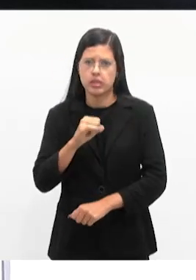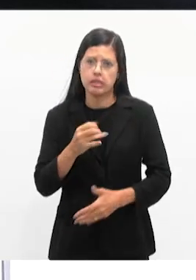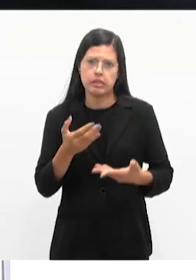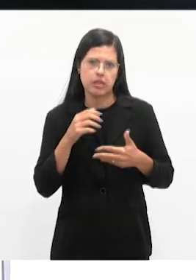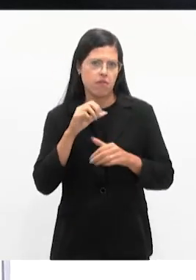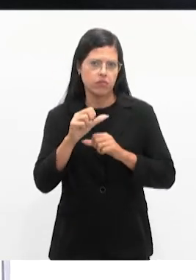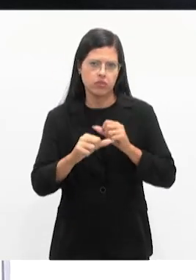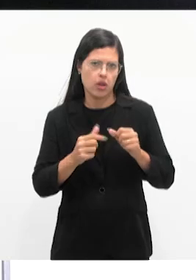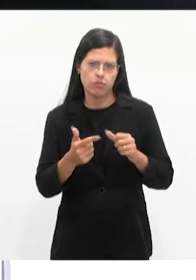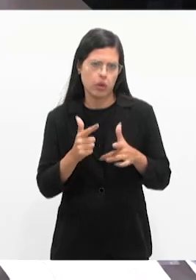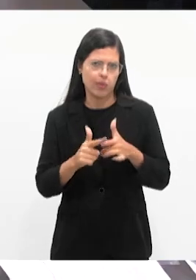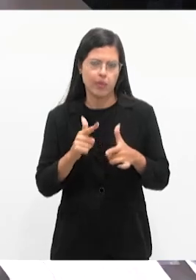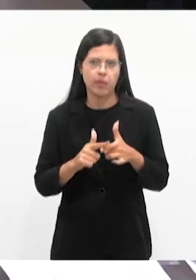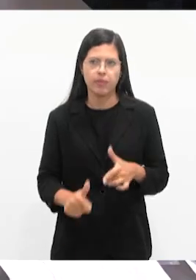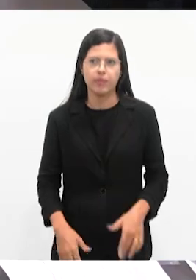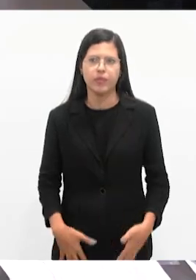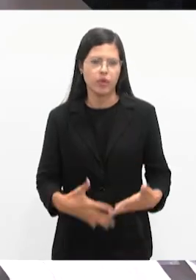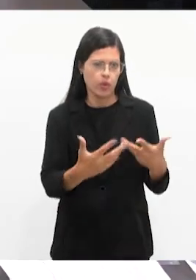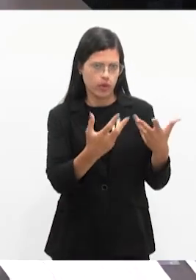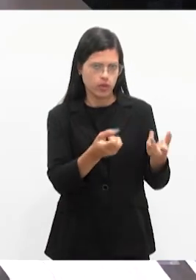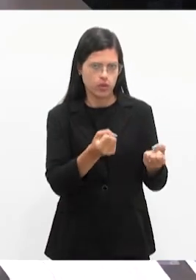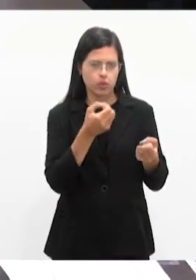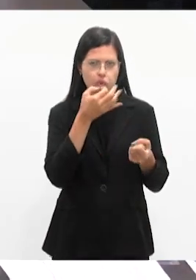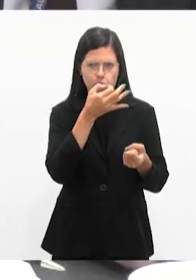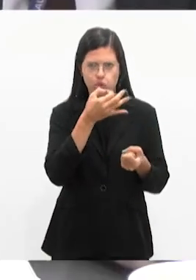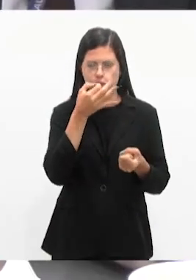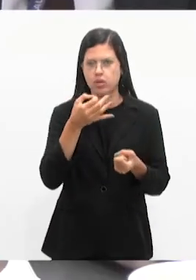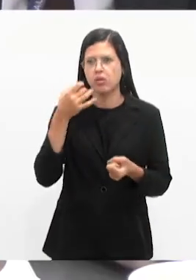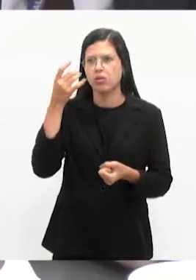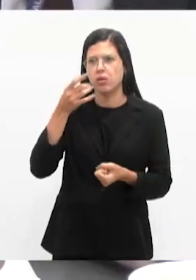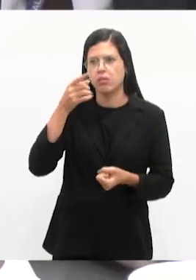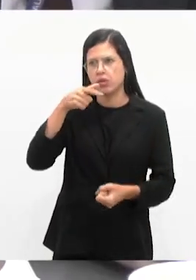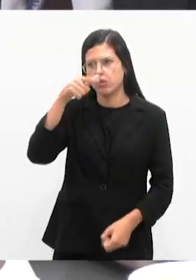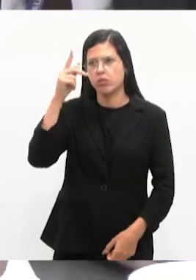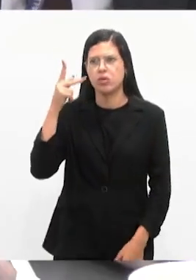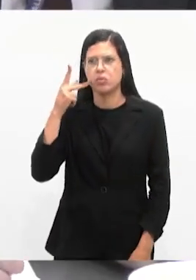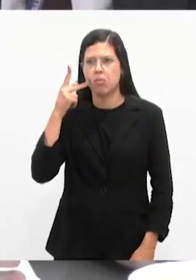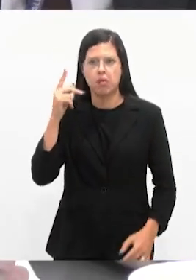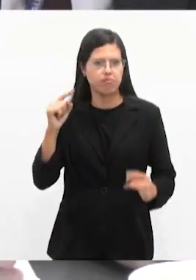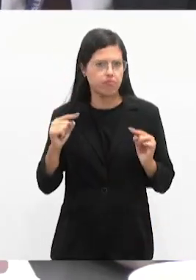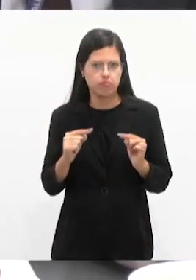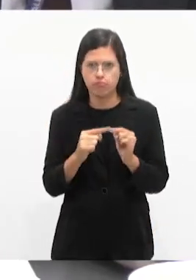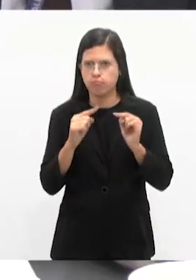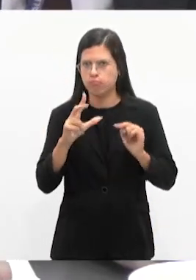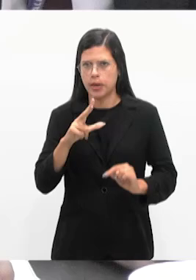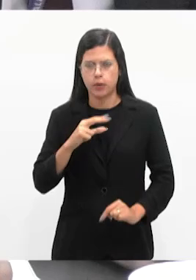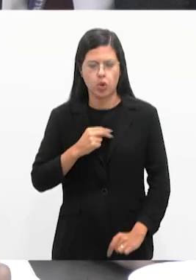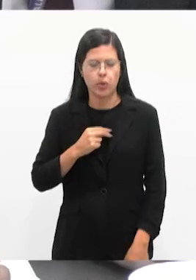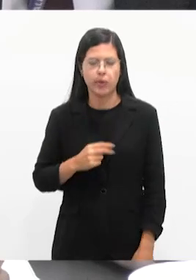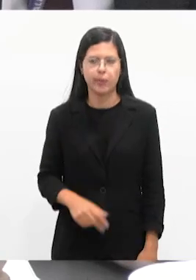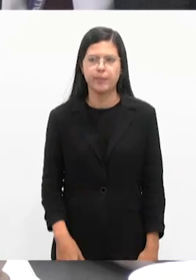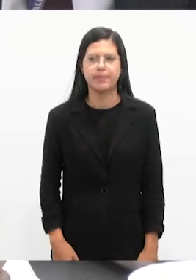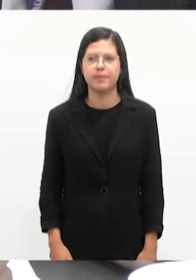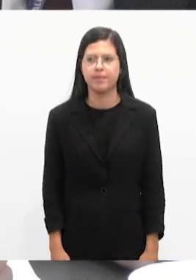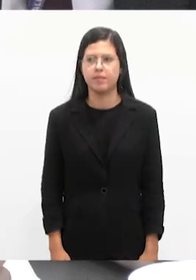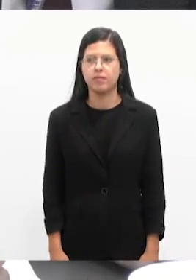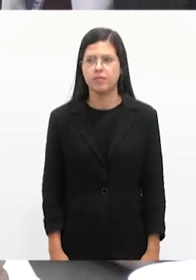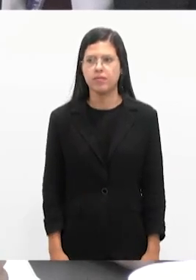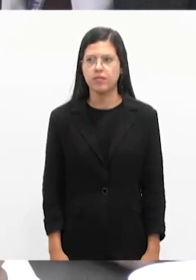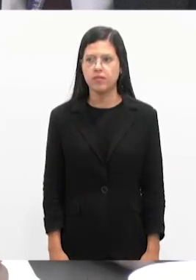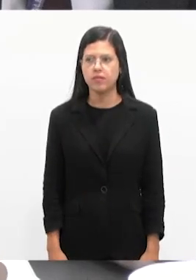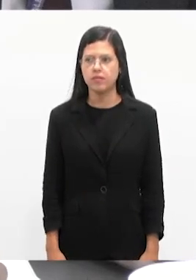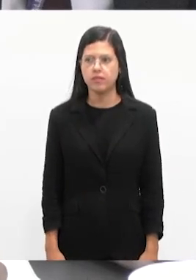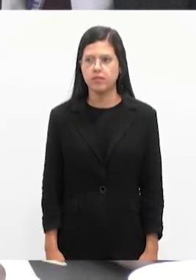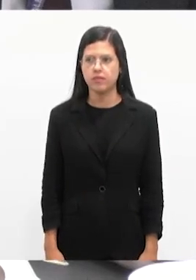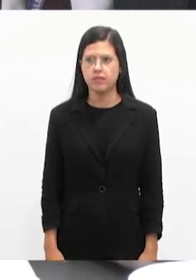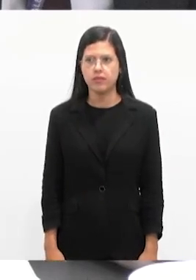problema nenhum. Eu acato a sugestão, deputado Luiz Paulo, que muito pertinente, inclusive meritório, e a gente entende